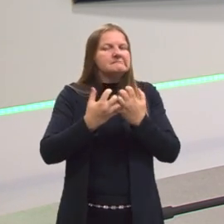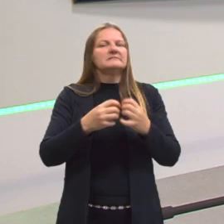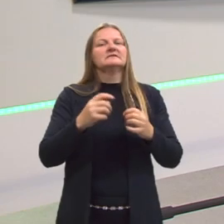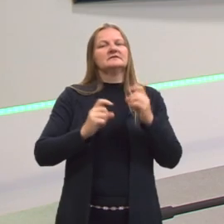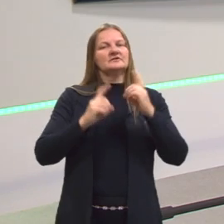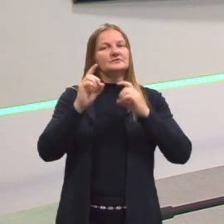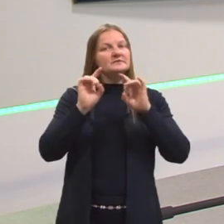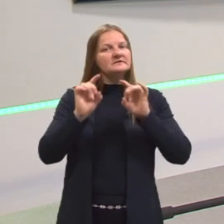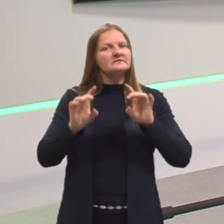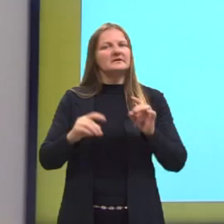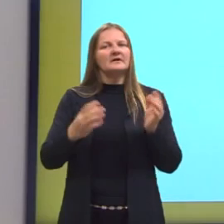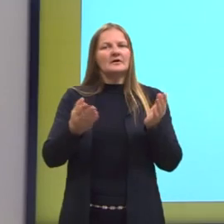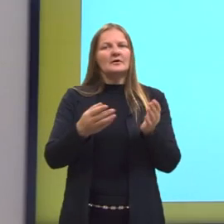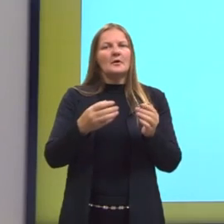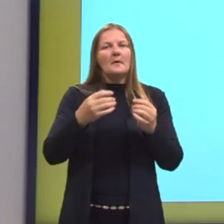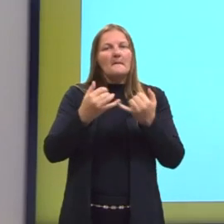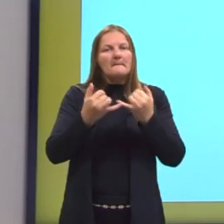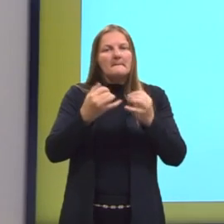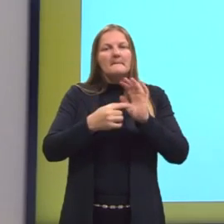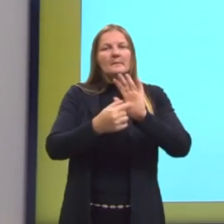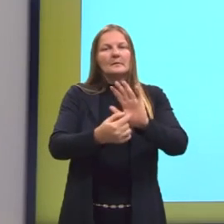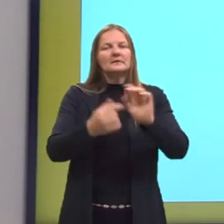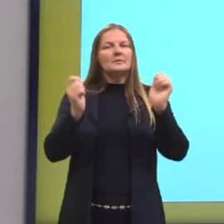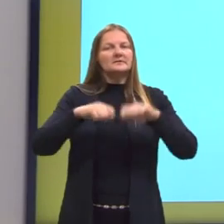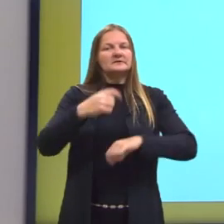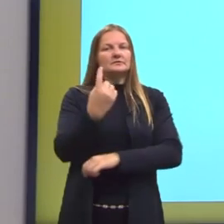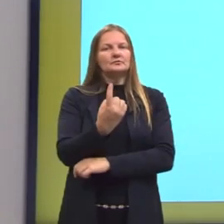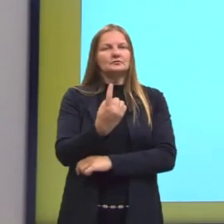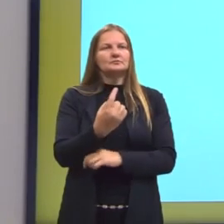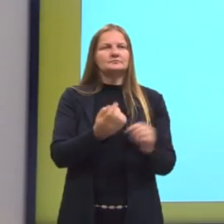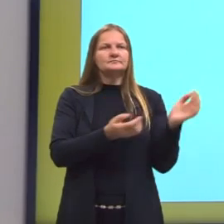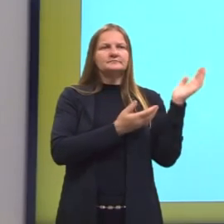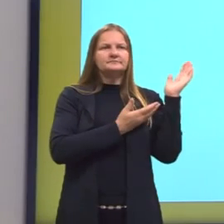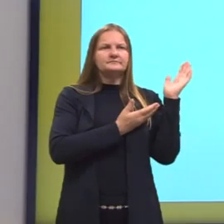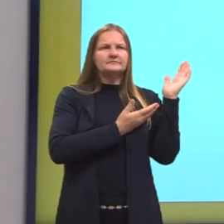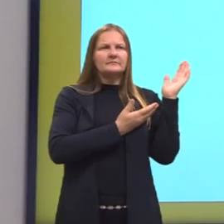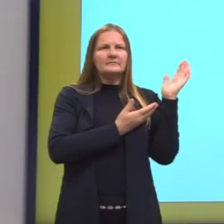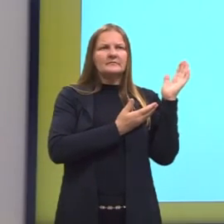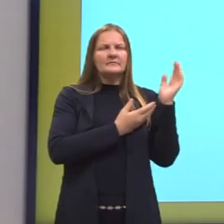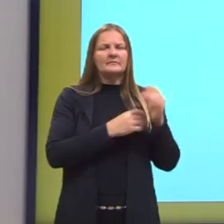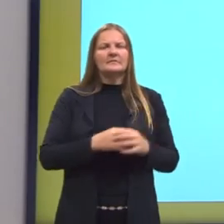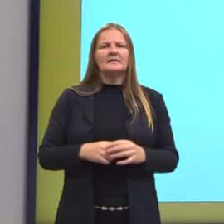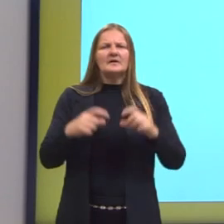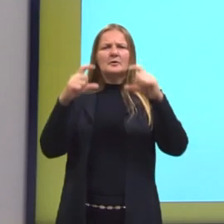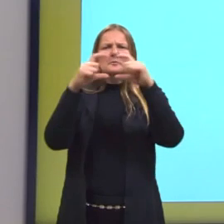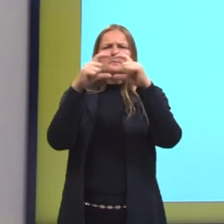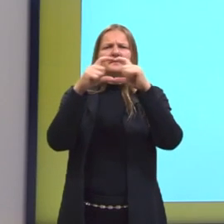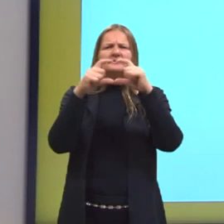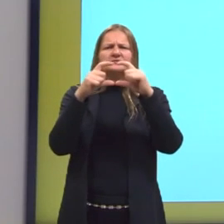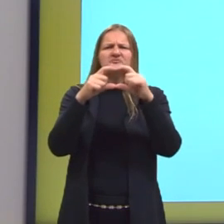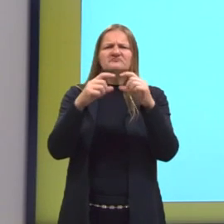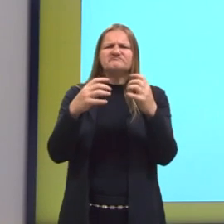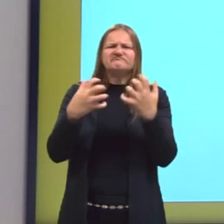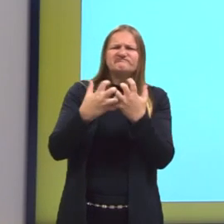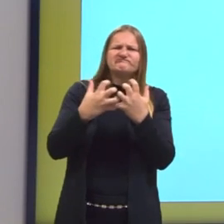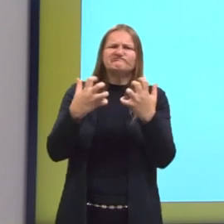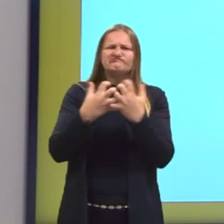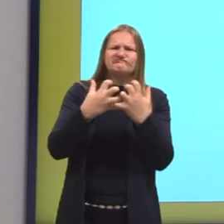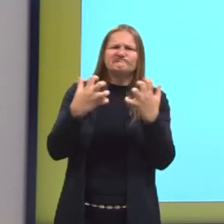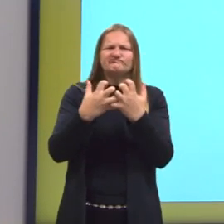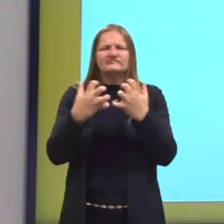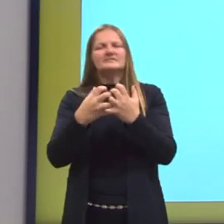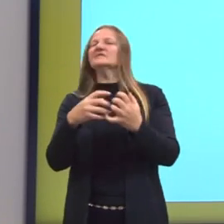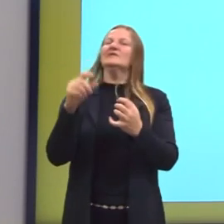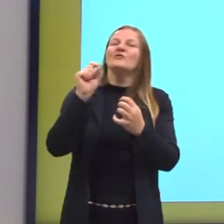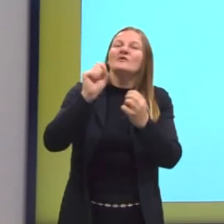específicas e aqui na competência um então nós temos períodos truncados ora o que são